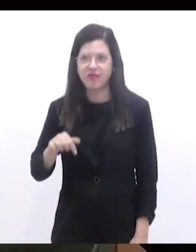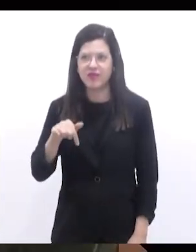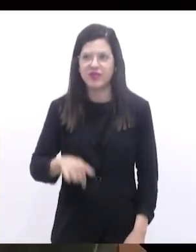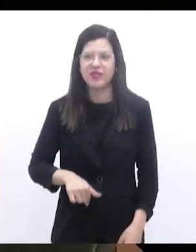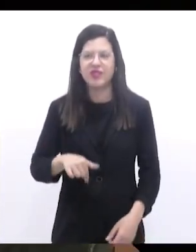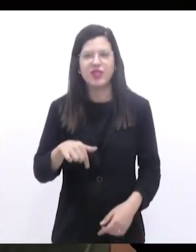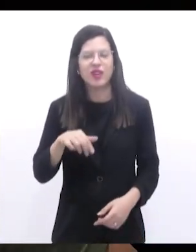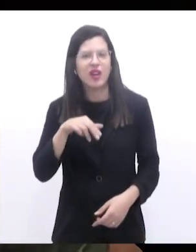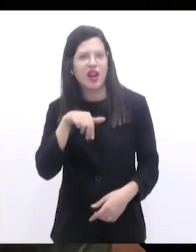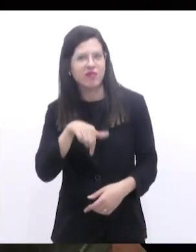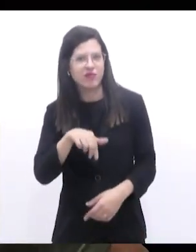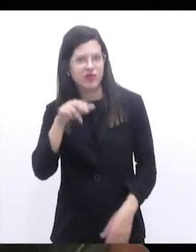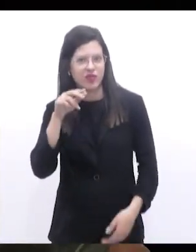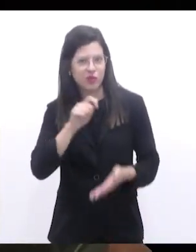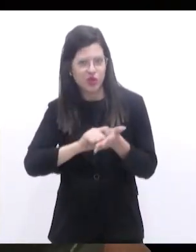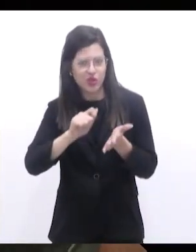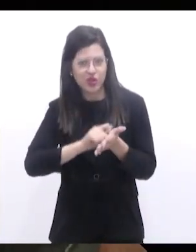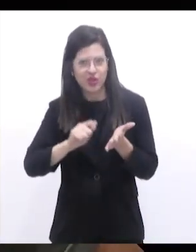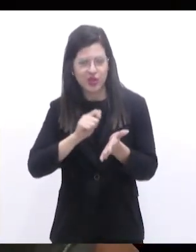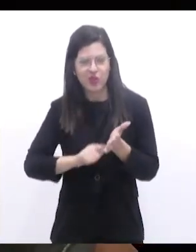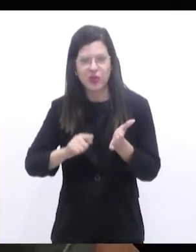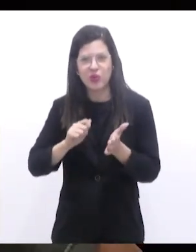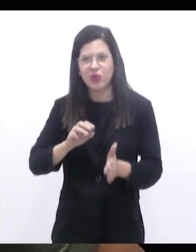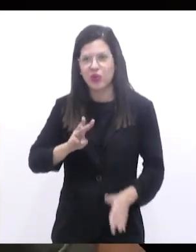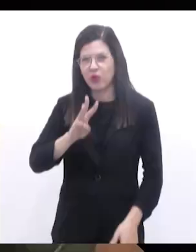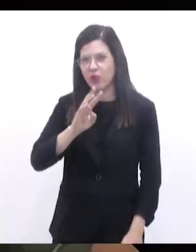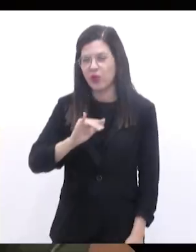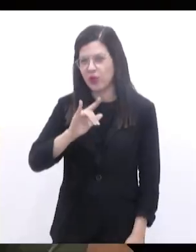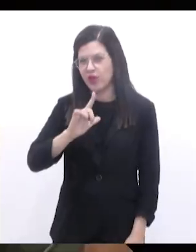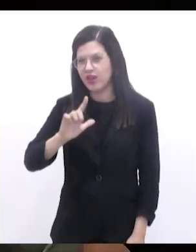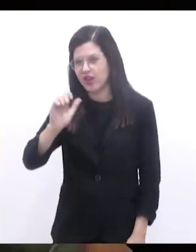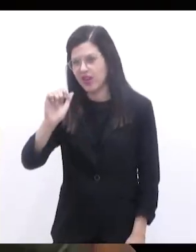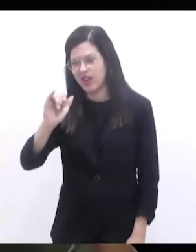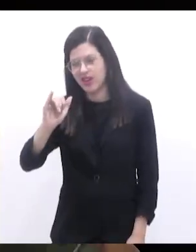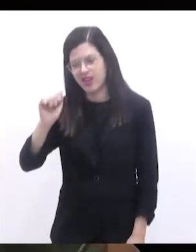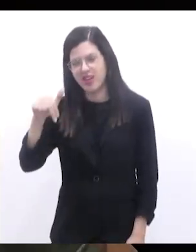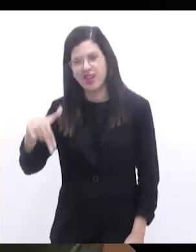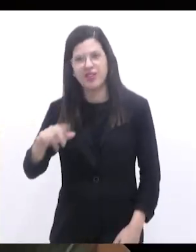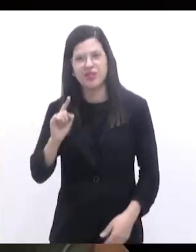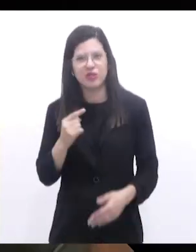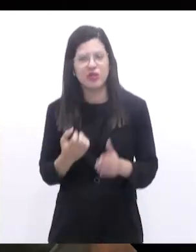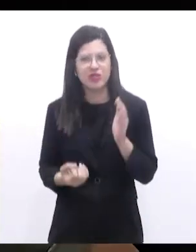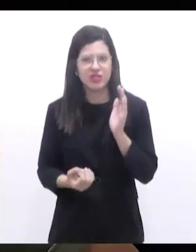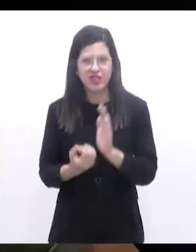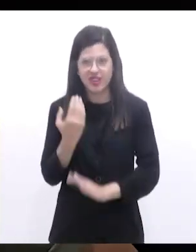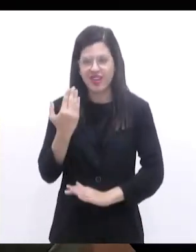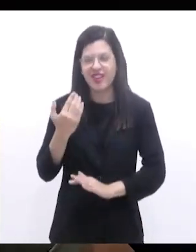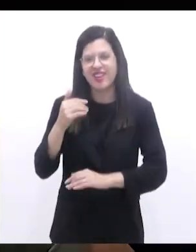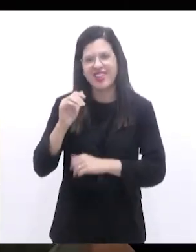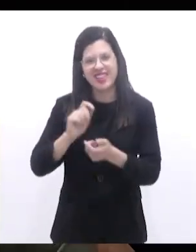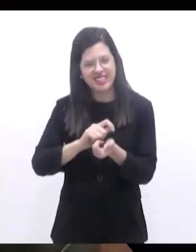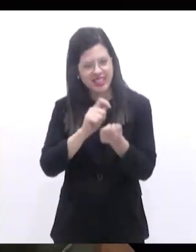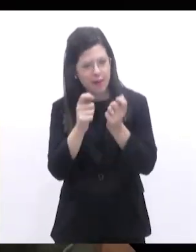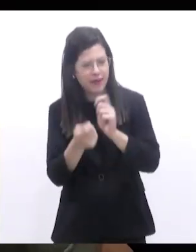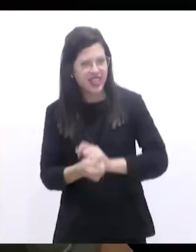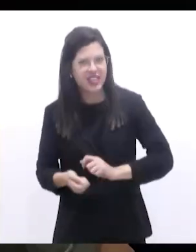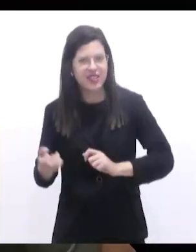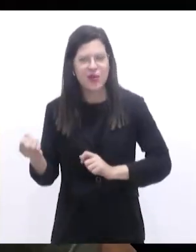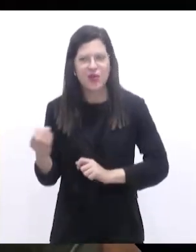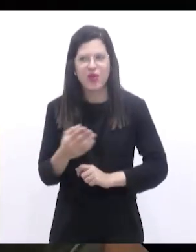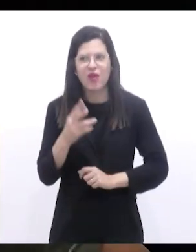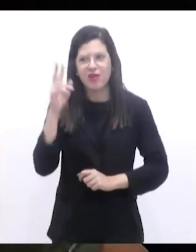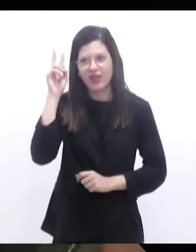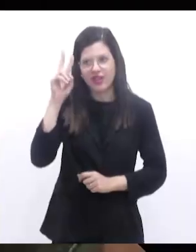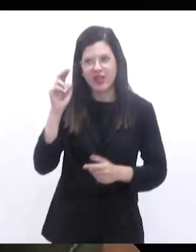William Shakespeare, Miwaya Nagisa, nossa diretora, e nós criamos essa versão moderna da história desse